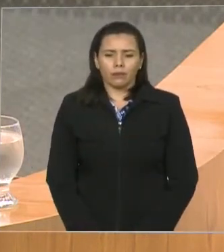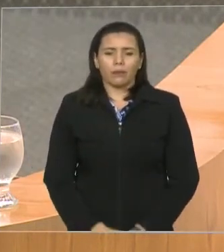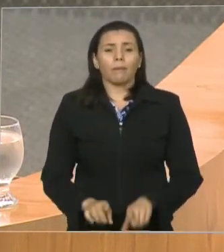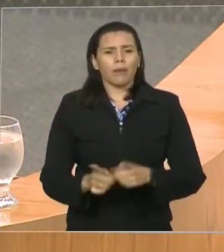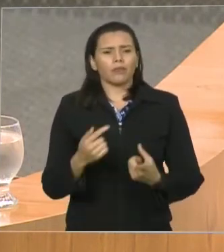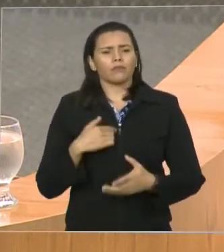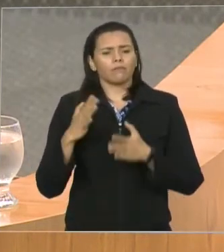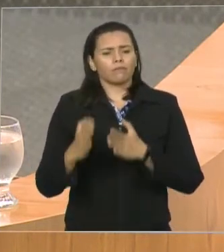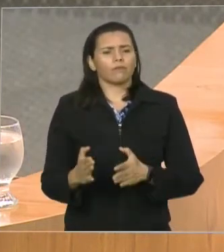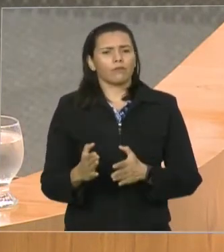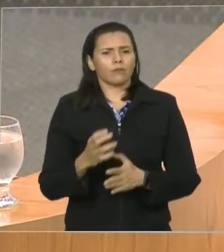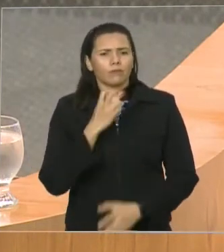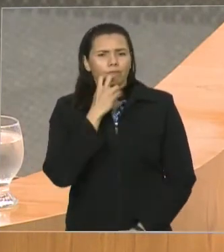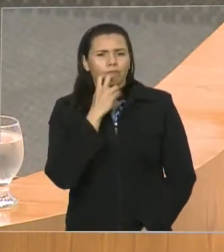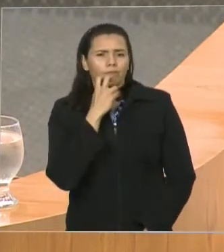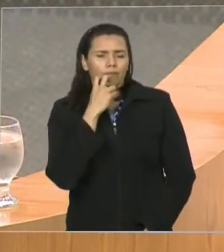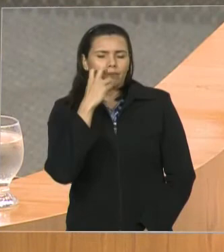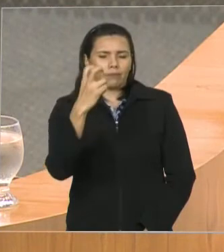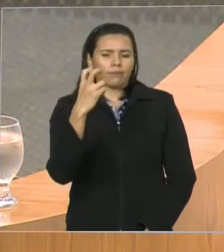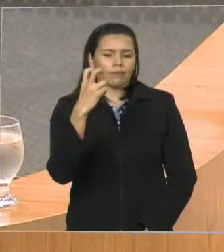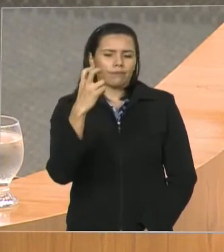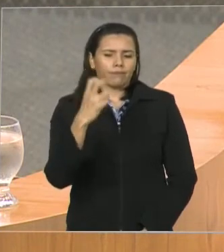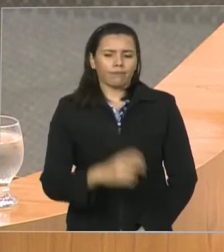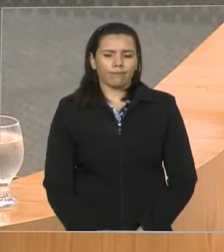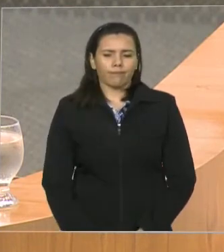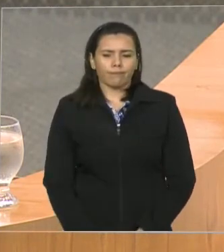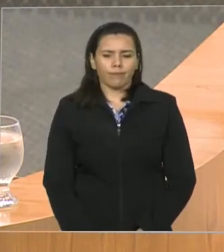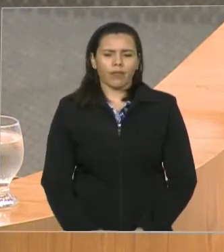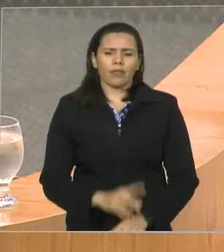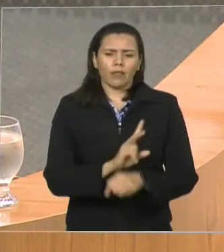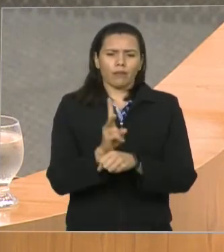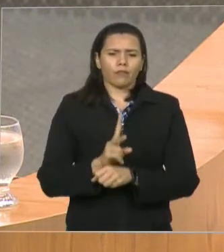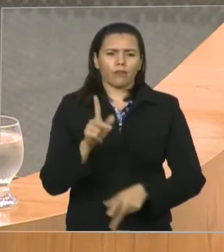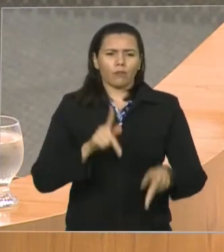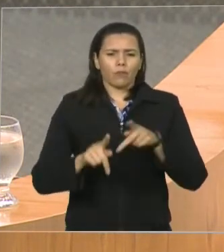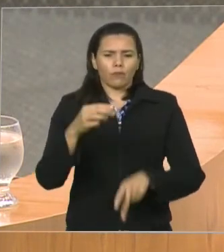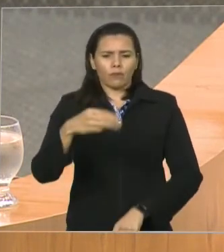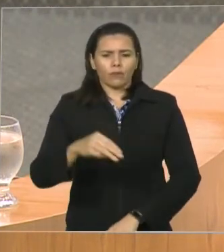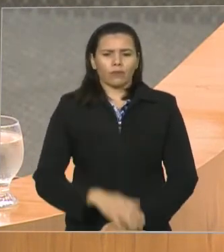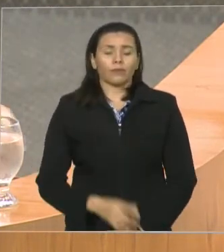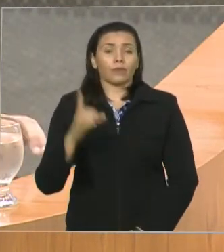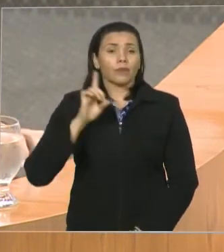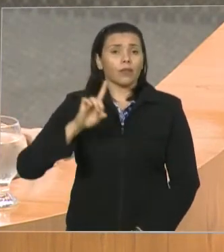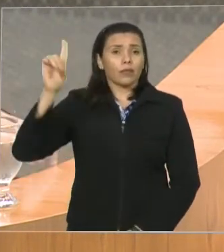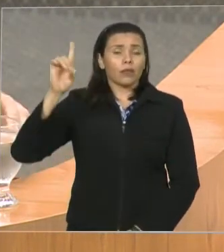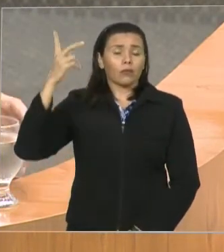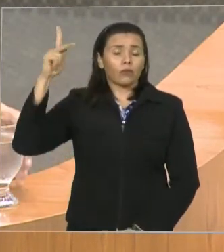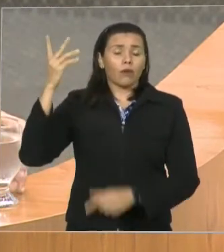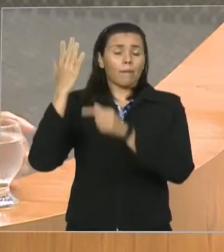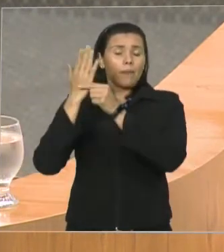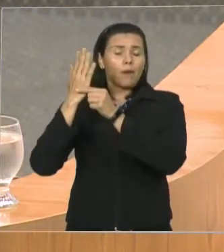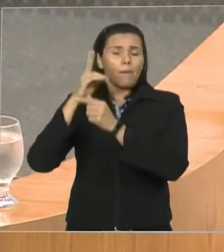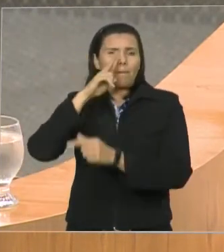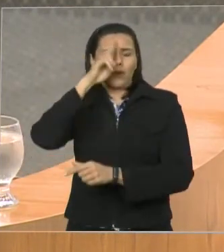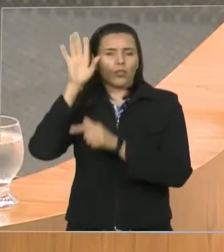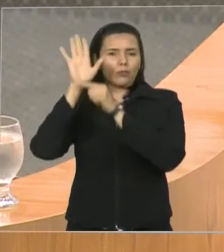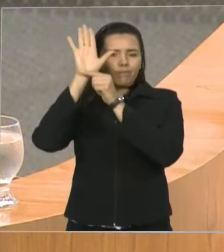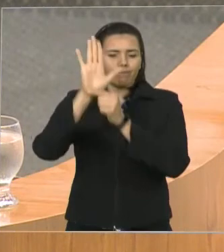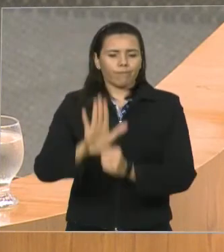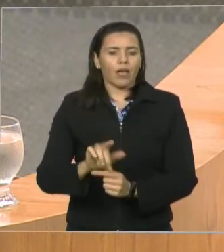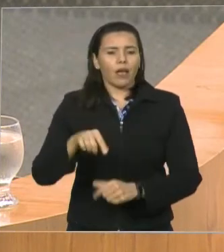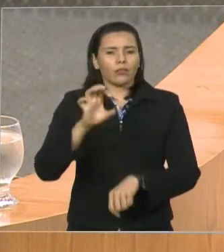continuar firmes nesta casa em defesa da população. Que Deus estenda suas mãos poderosas sobre o estado do